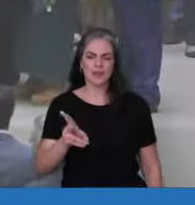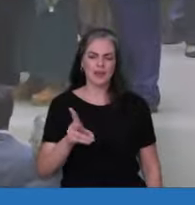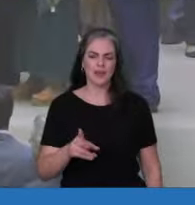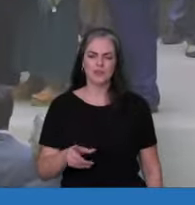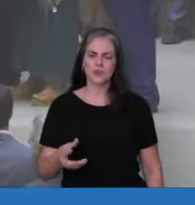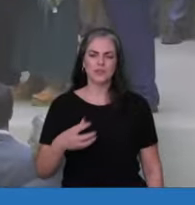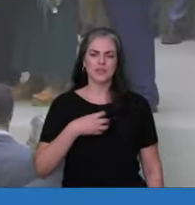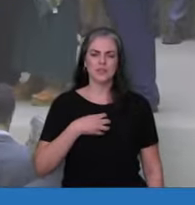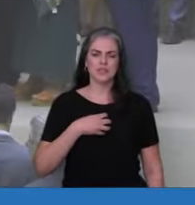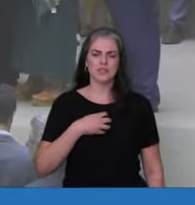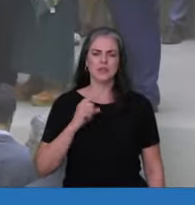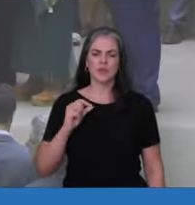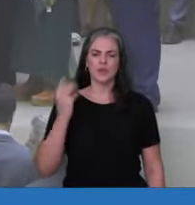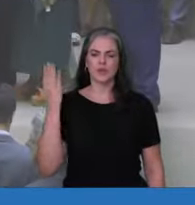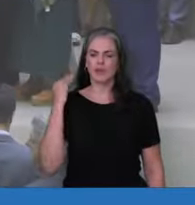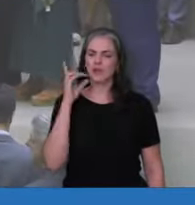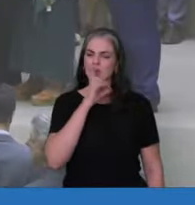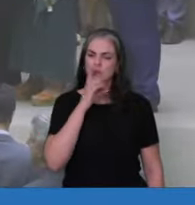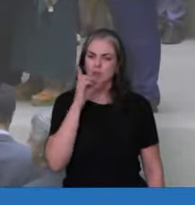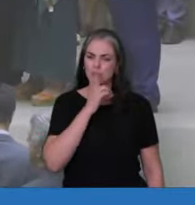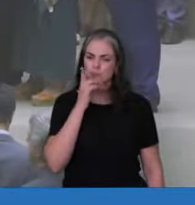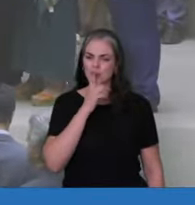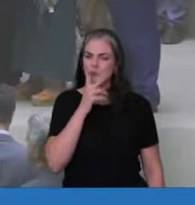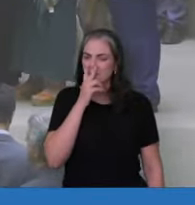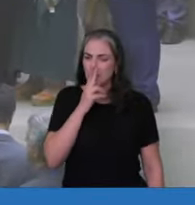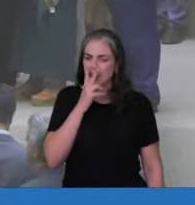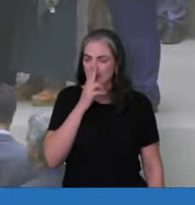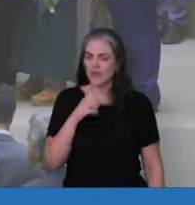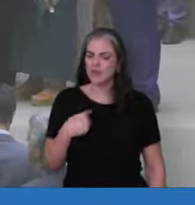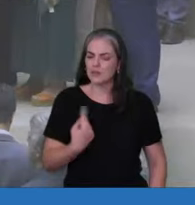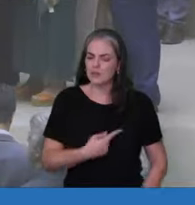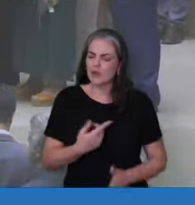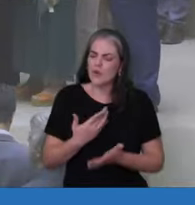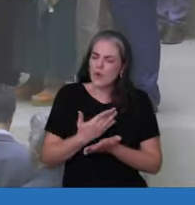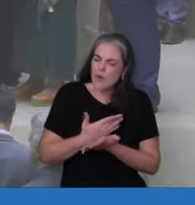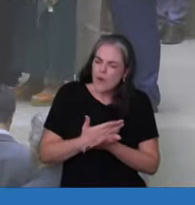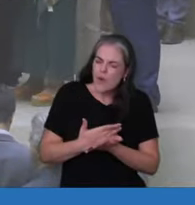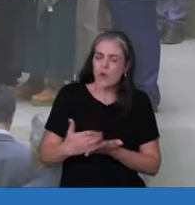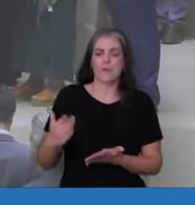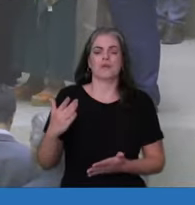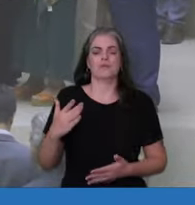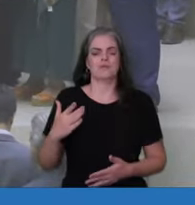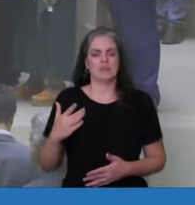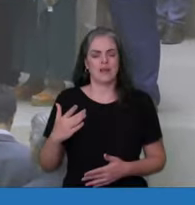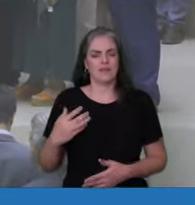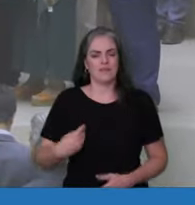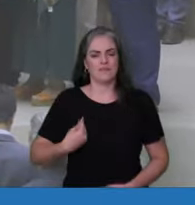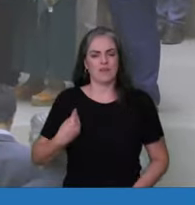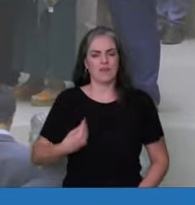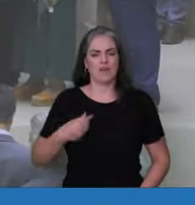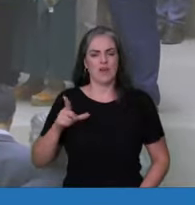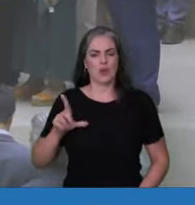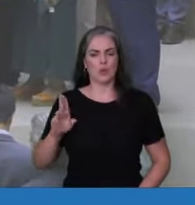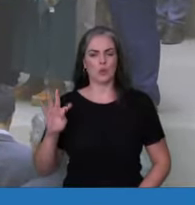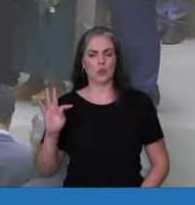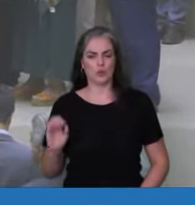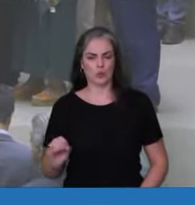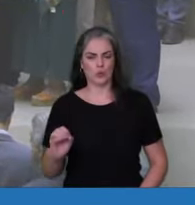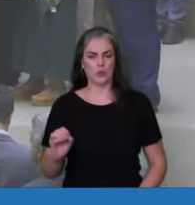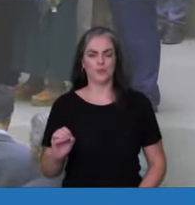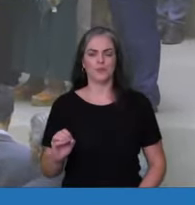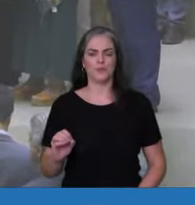gente finalmente pôde, Fernanda, começar a viver esse luto desde que roubaram Marielle de